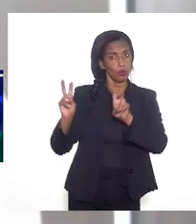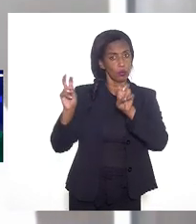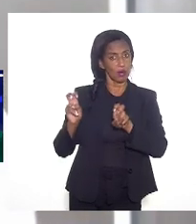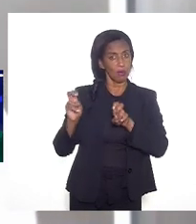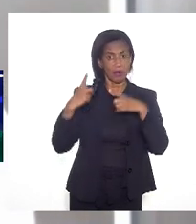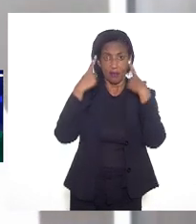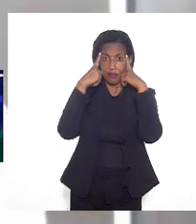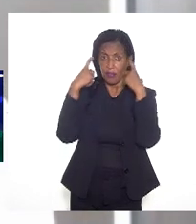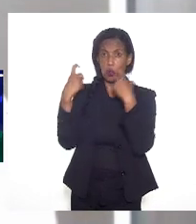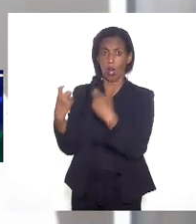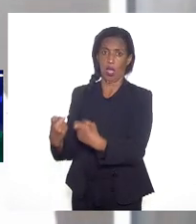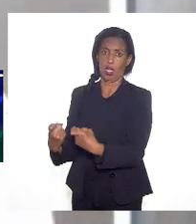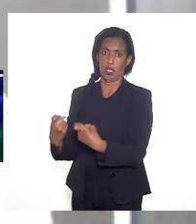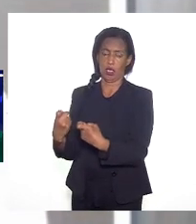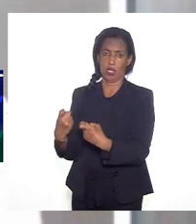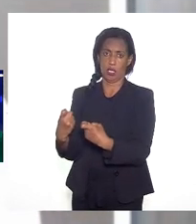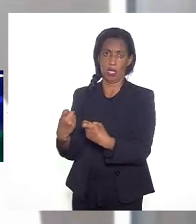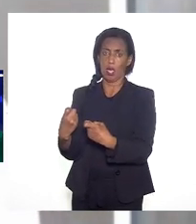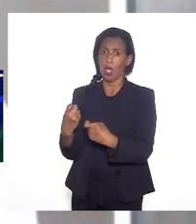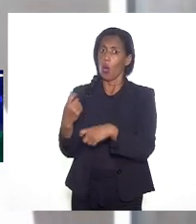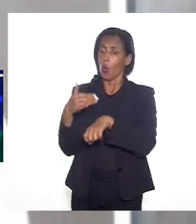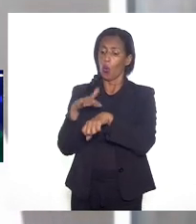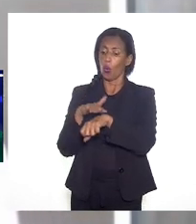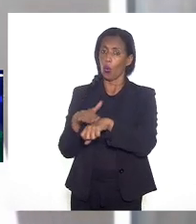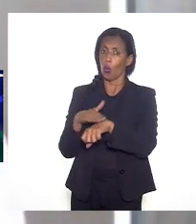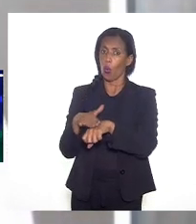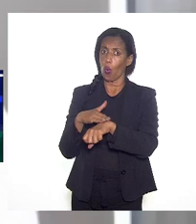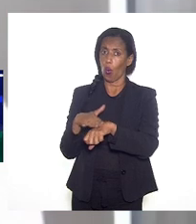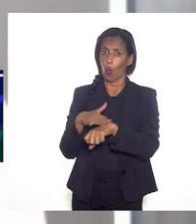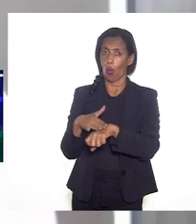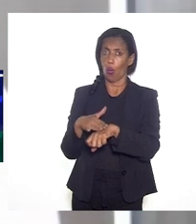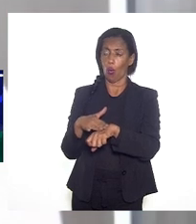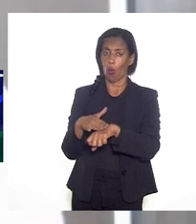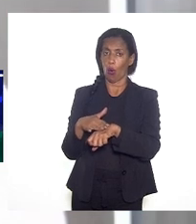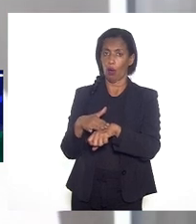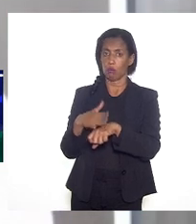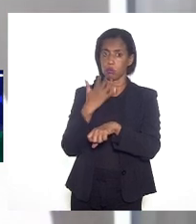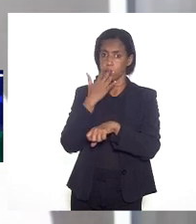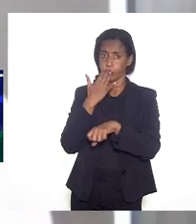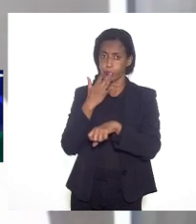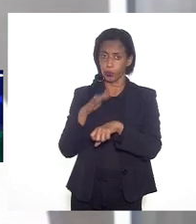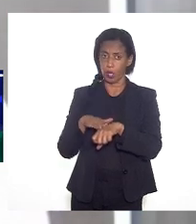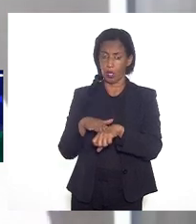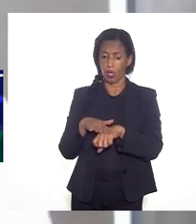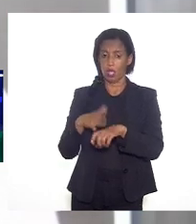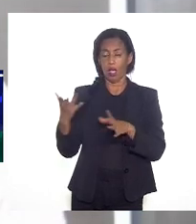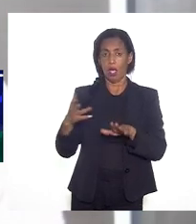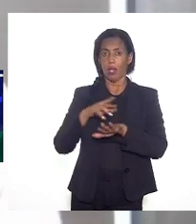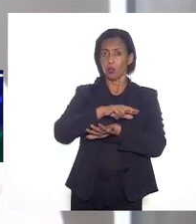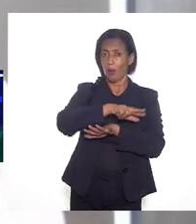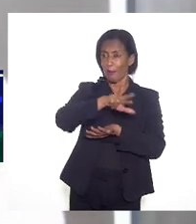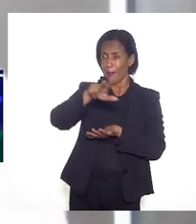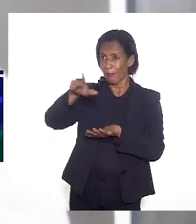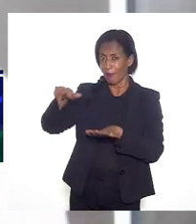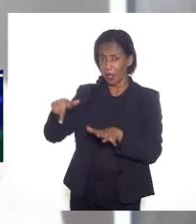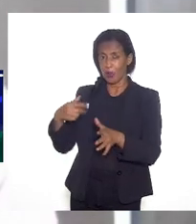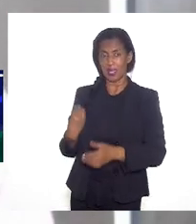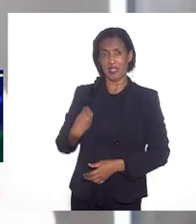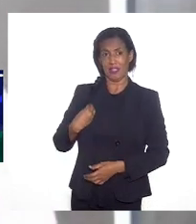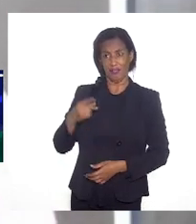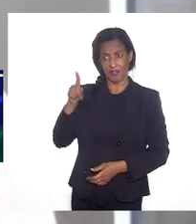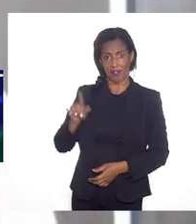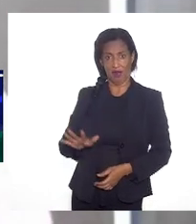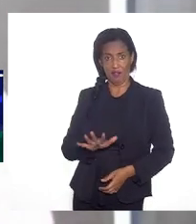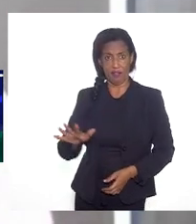da violência. Quando se põe a cor da pele, eu também compreendo, por conta da maioria, da sua maioria presente nesses